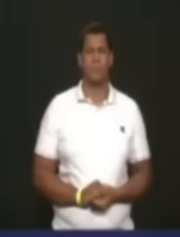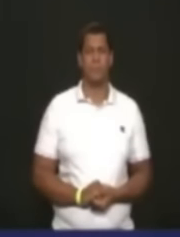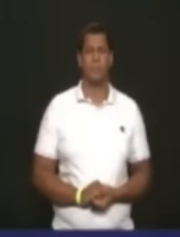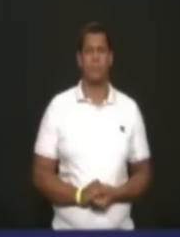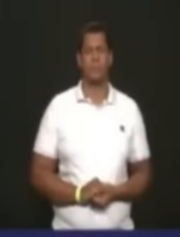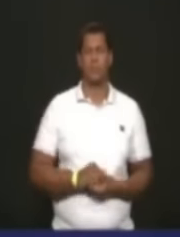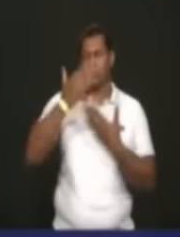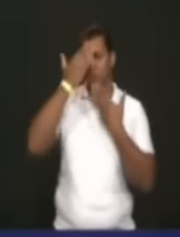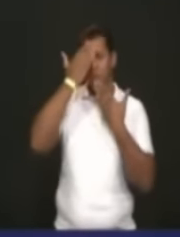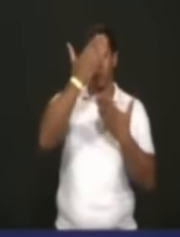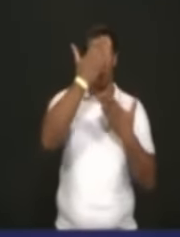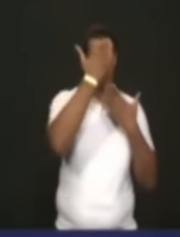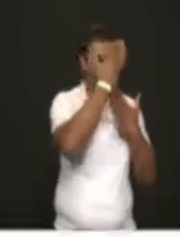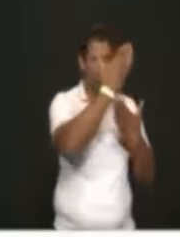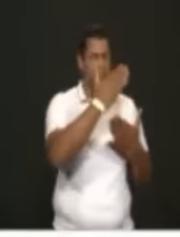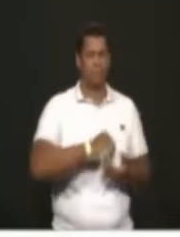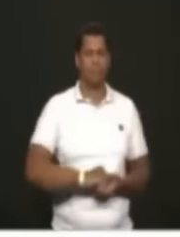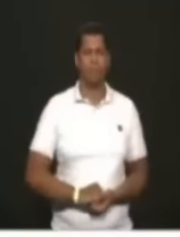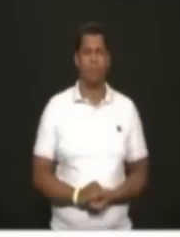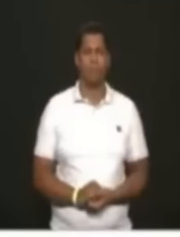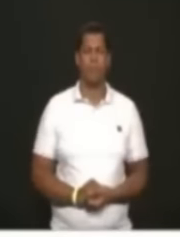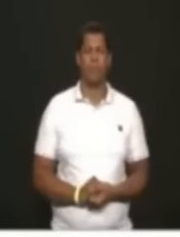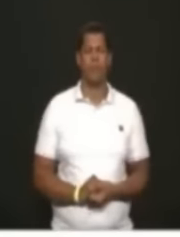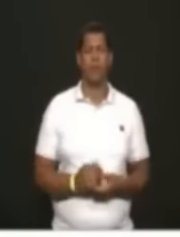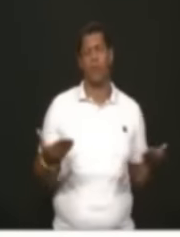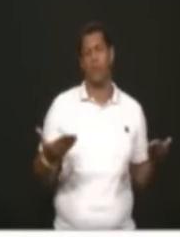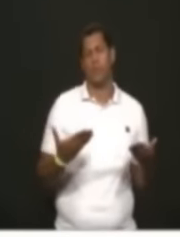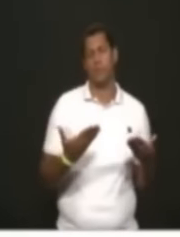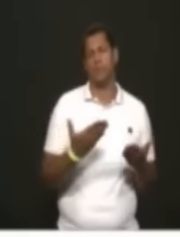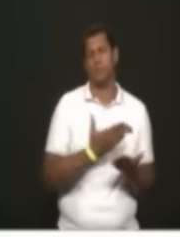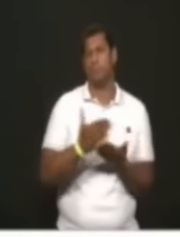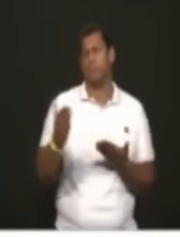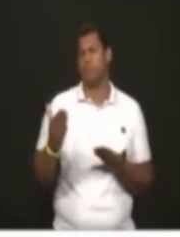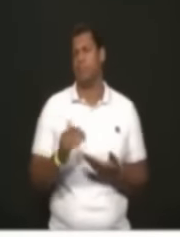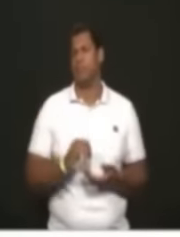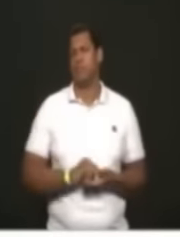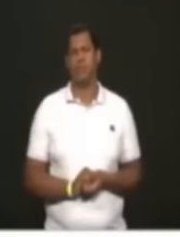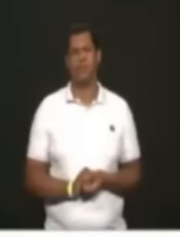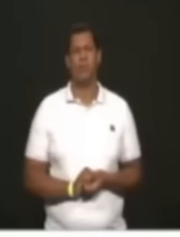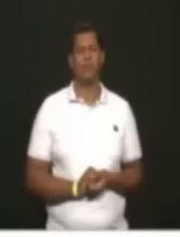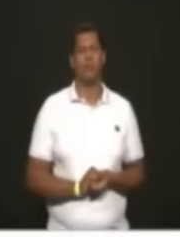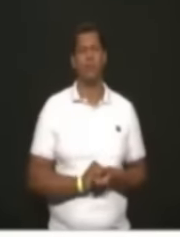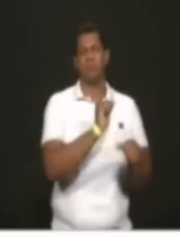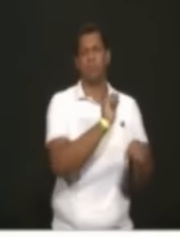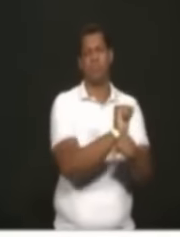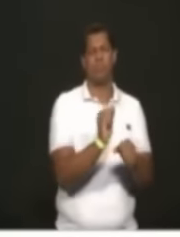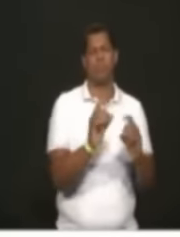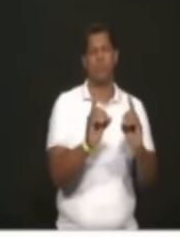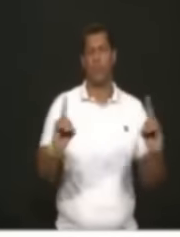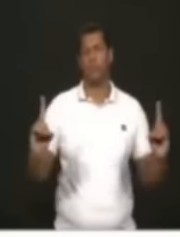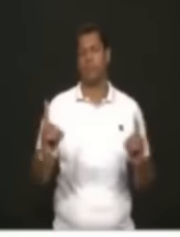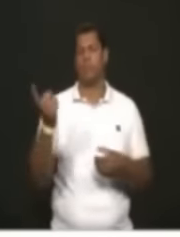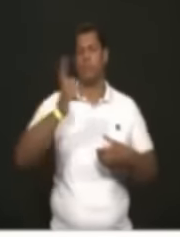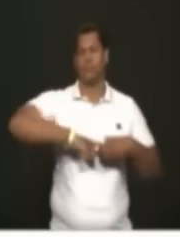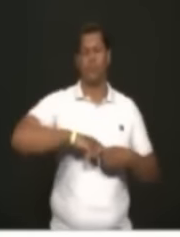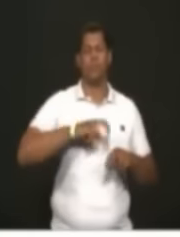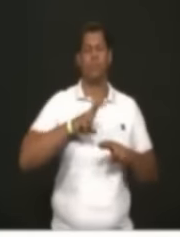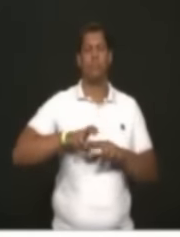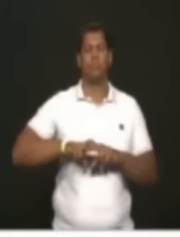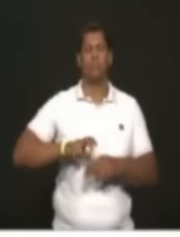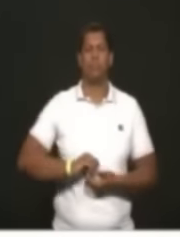Muito obrigada. Agora a gente vai fazer já o revezamento para que venha a próxima pergunta. Peço que vocês voltem para